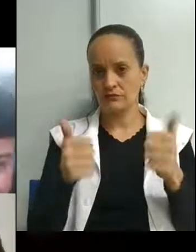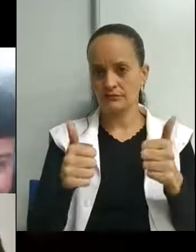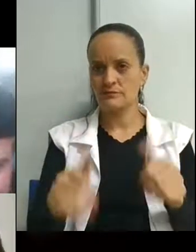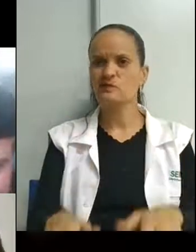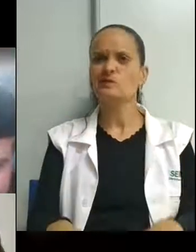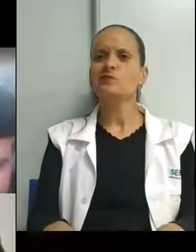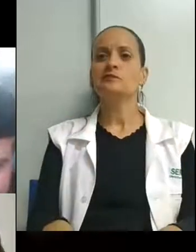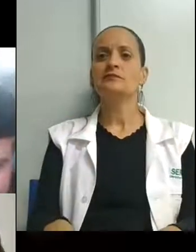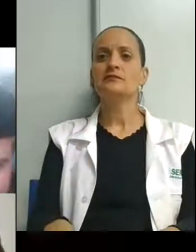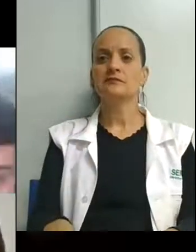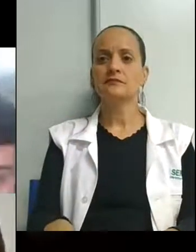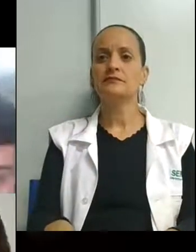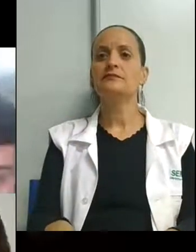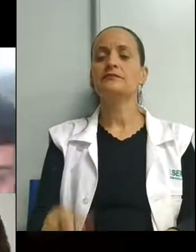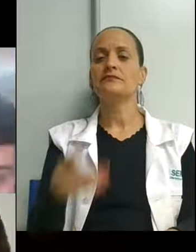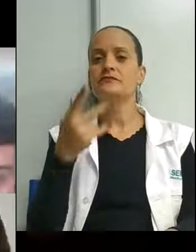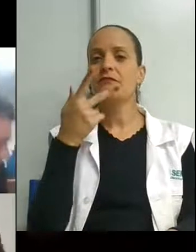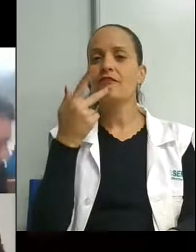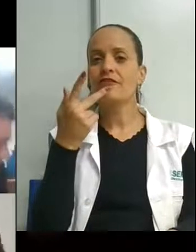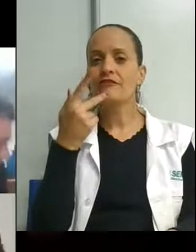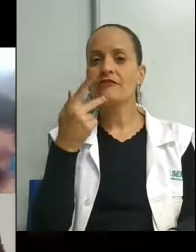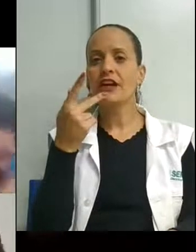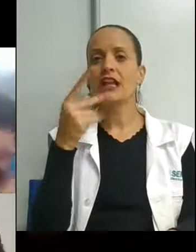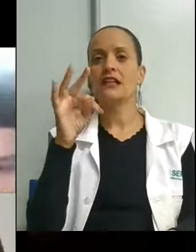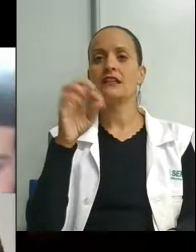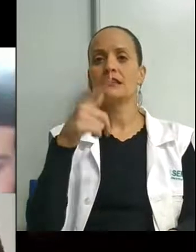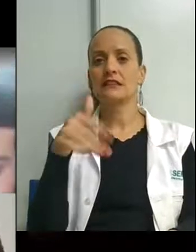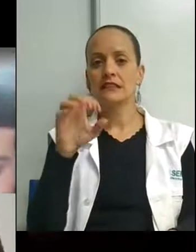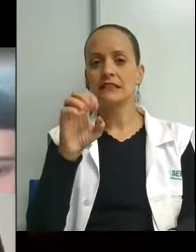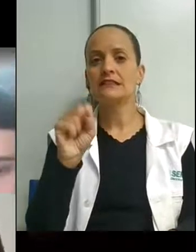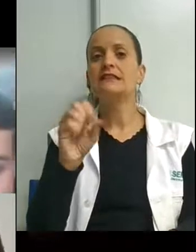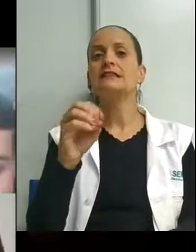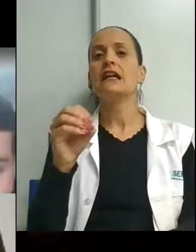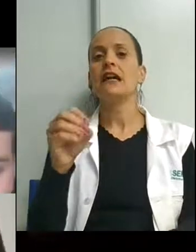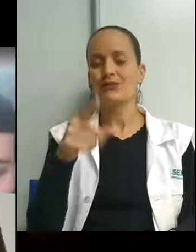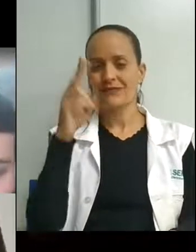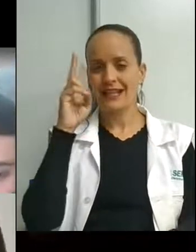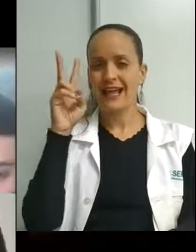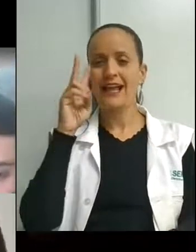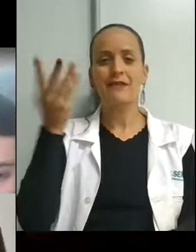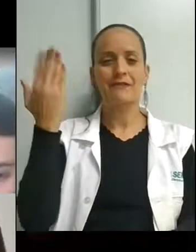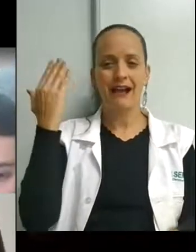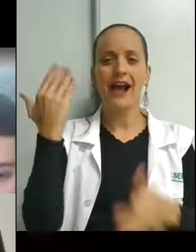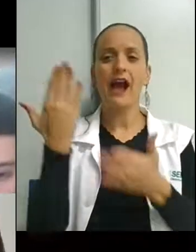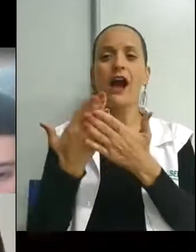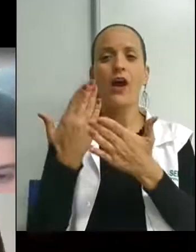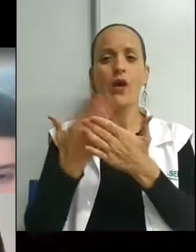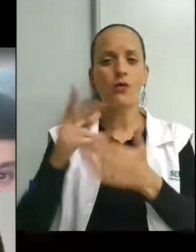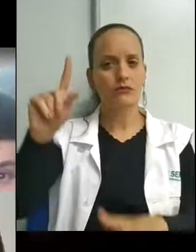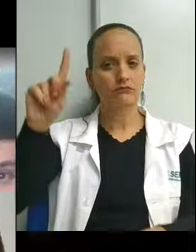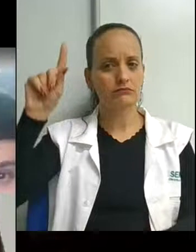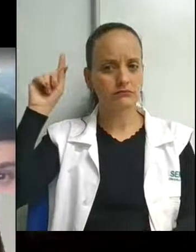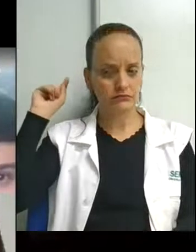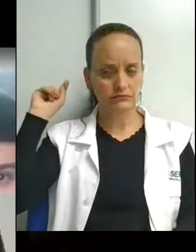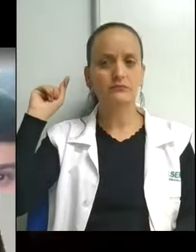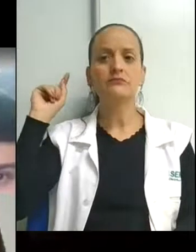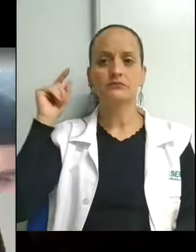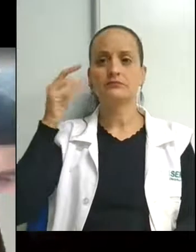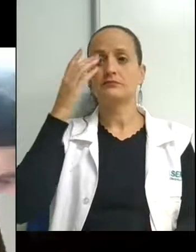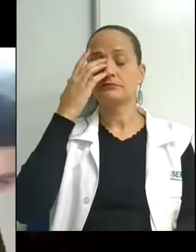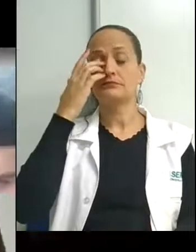Questão da tensão elétrica, o desenho aqui, ó, praticamente o desenho aqui eu fiz junto com vocês, né? Aqui, ó, desafio 1.1